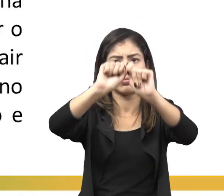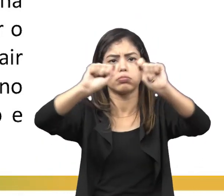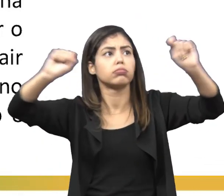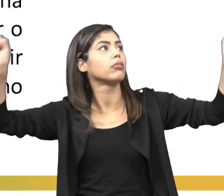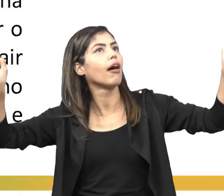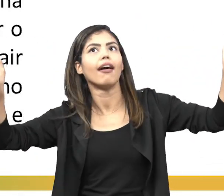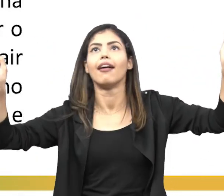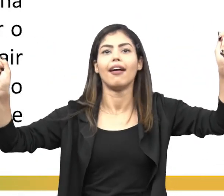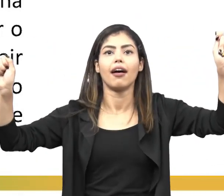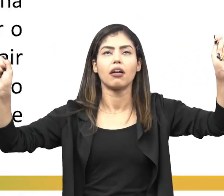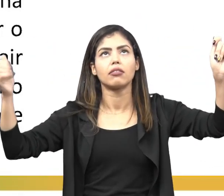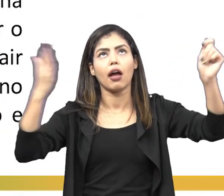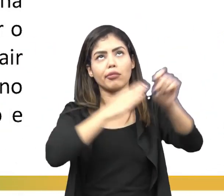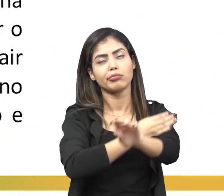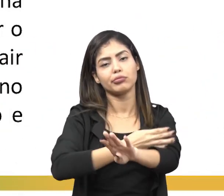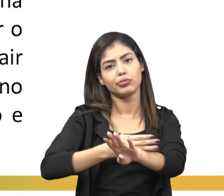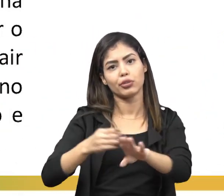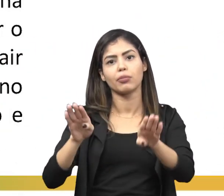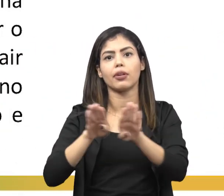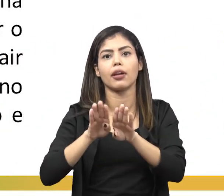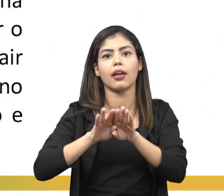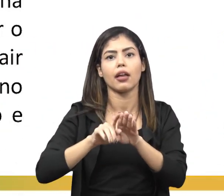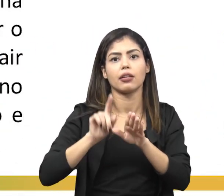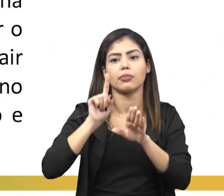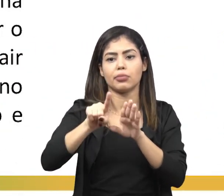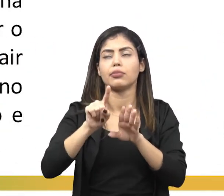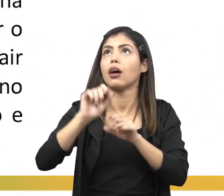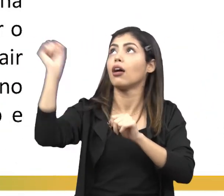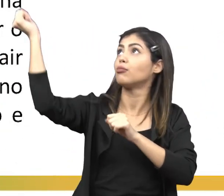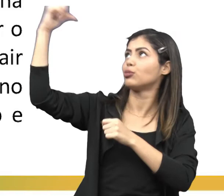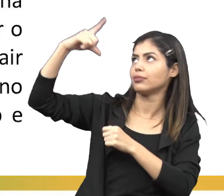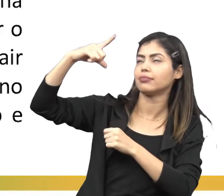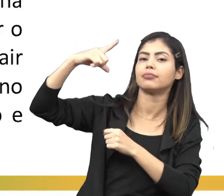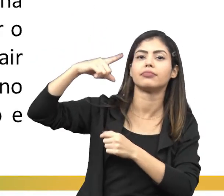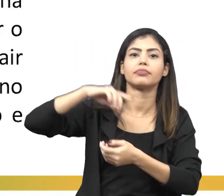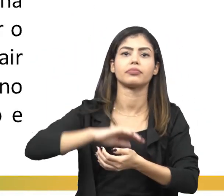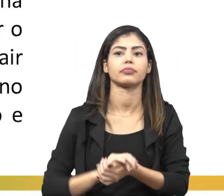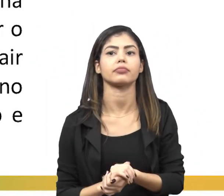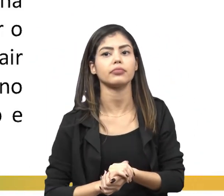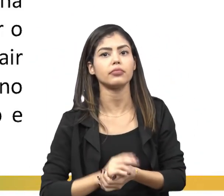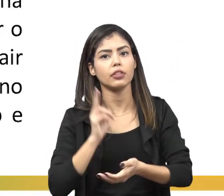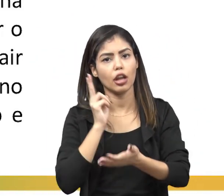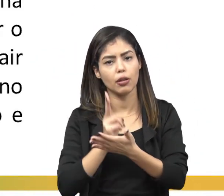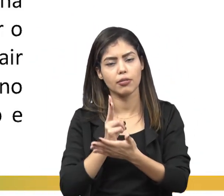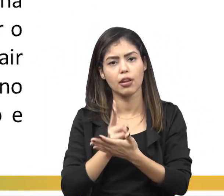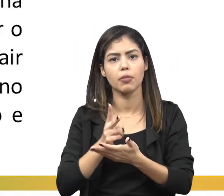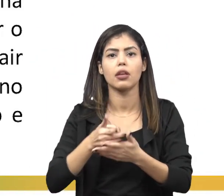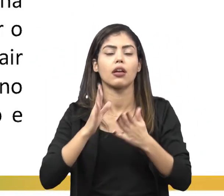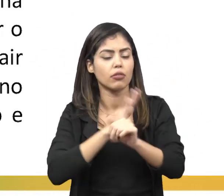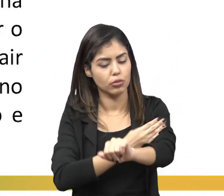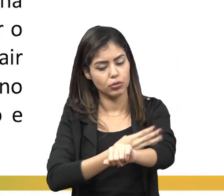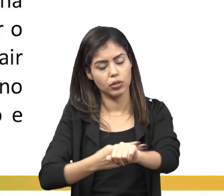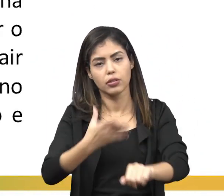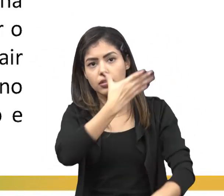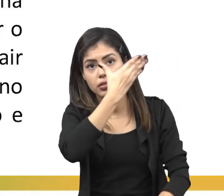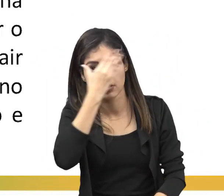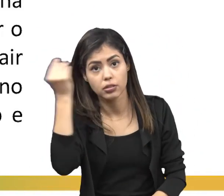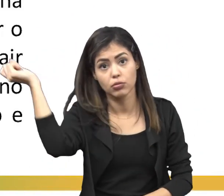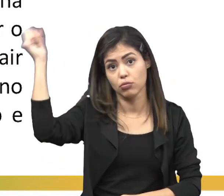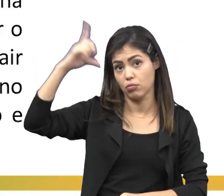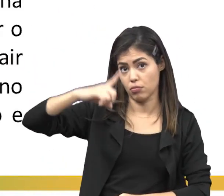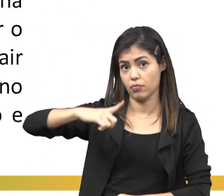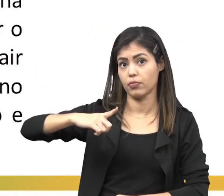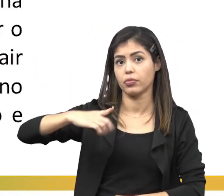cortinas, logo se acostuma a acender mais cedo a luz. E à medida que se acostuma, esquecendo o